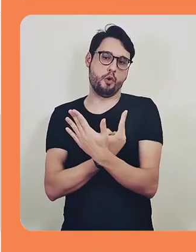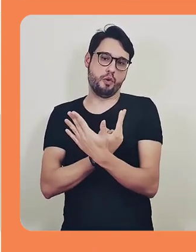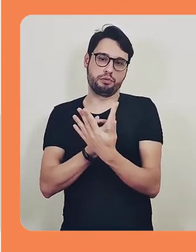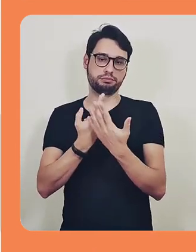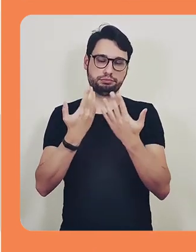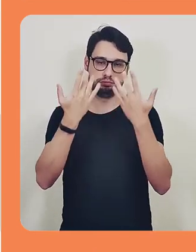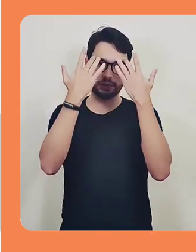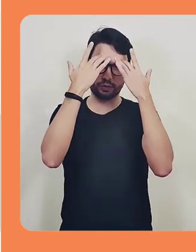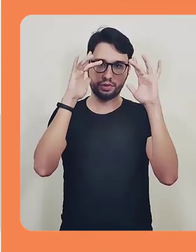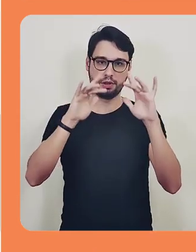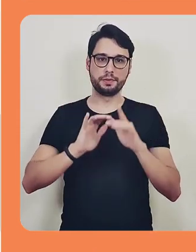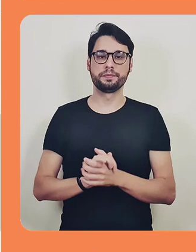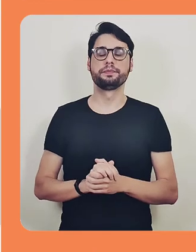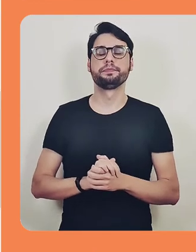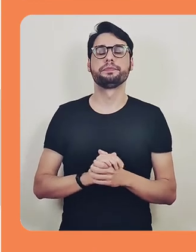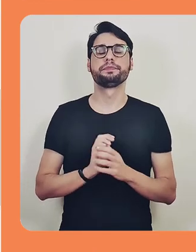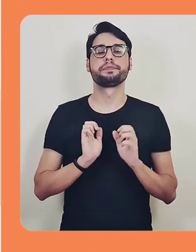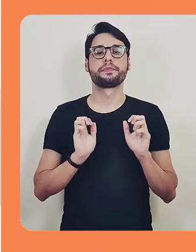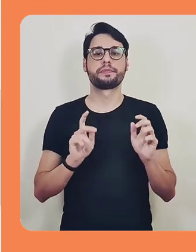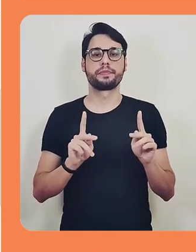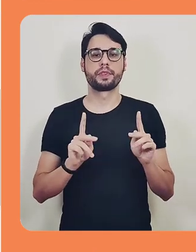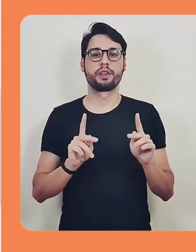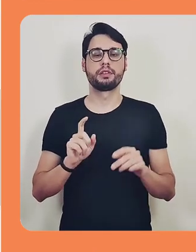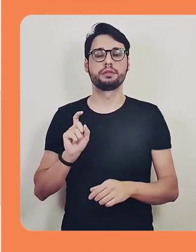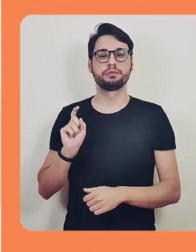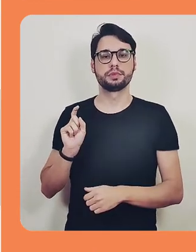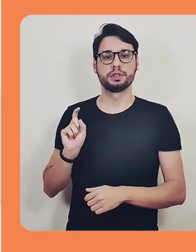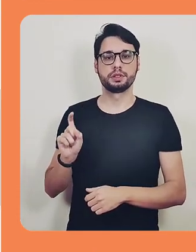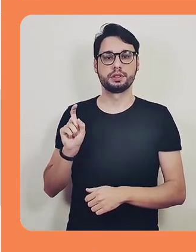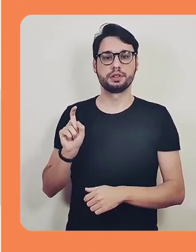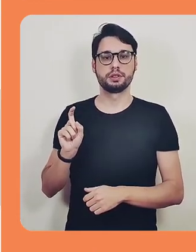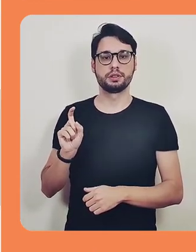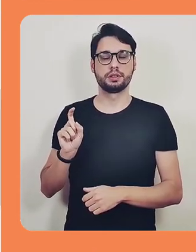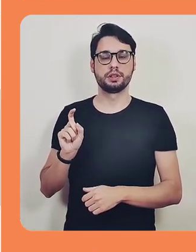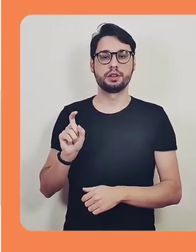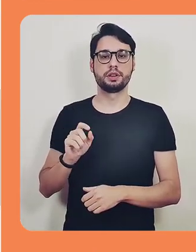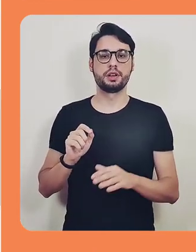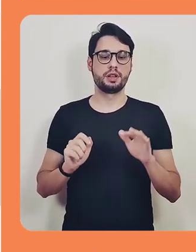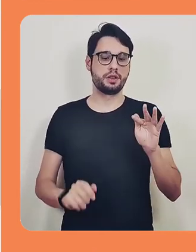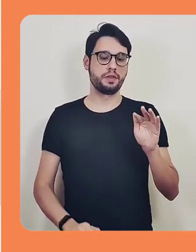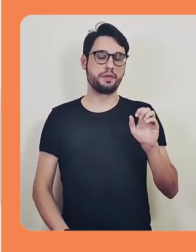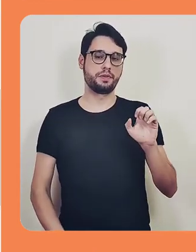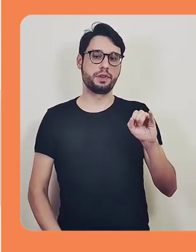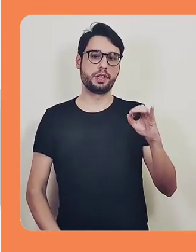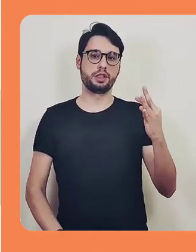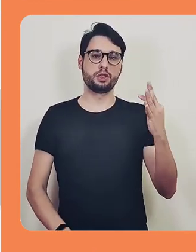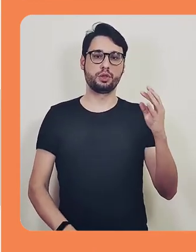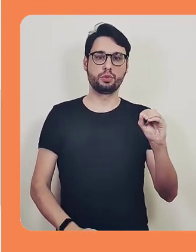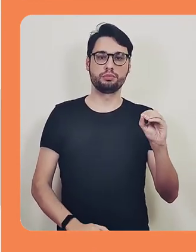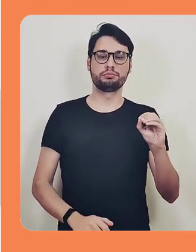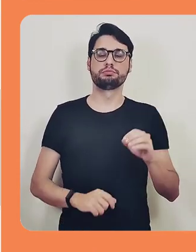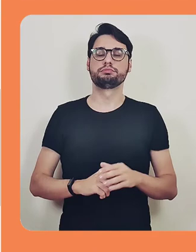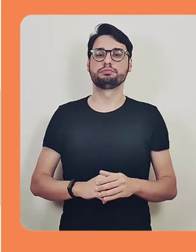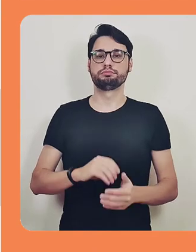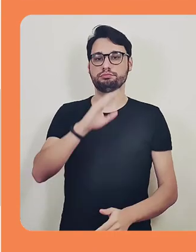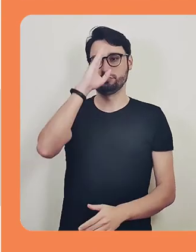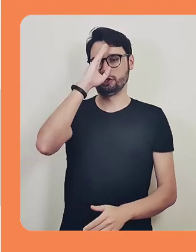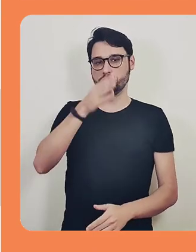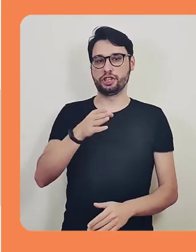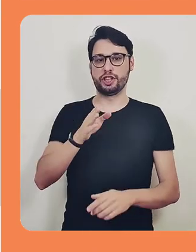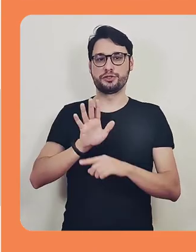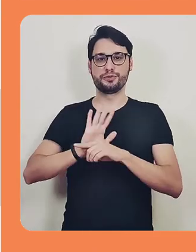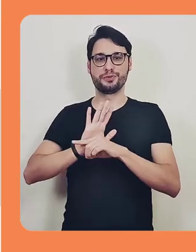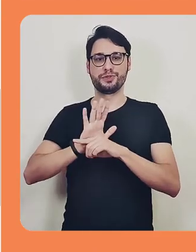exemplo. Vou deixar isso em branco. Então, terminado essas opções, nós apertamos